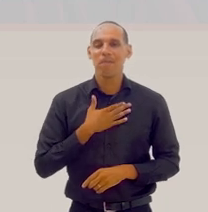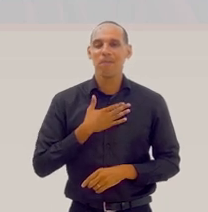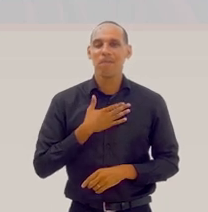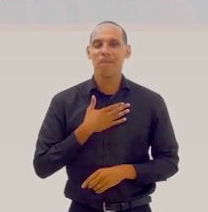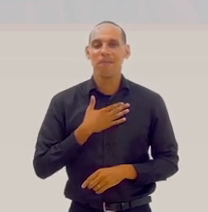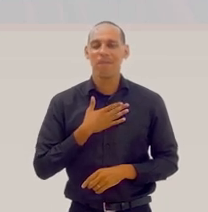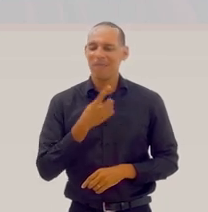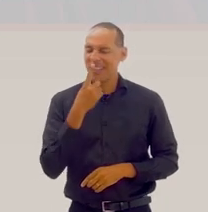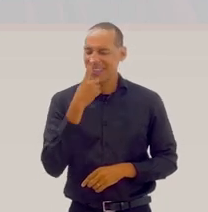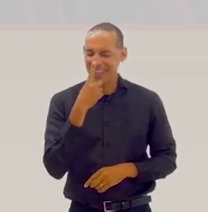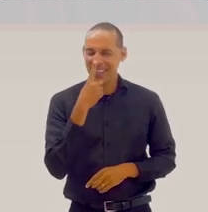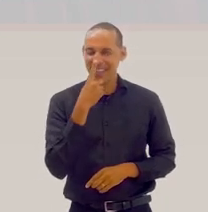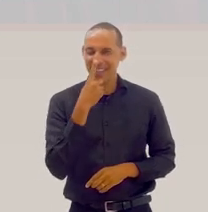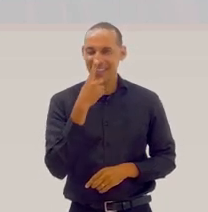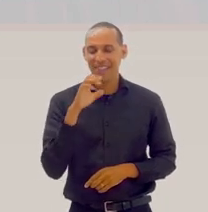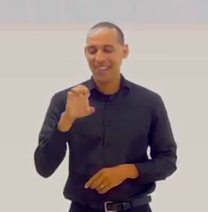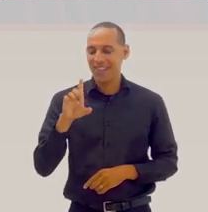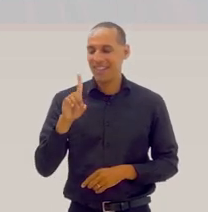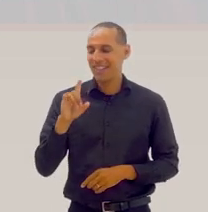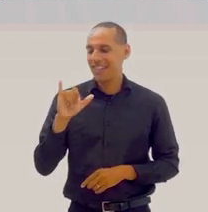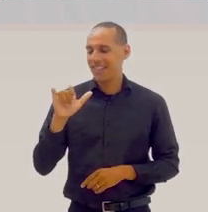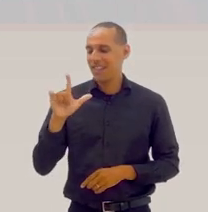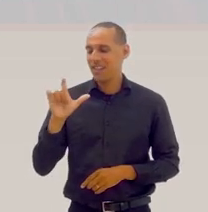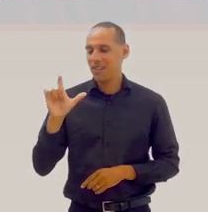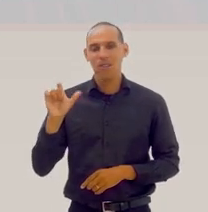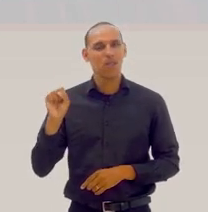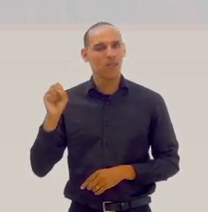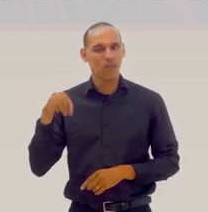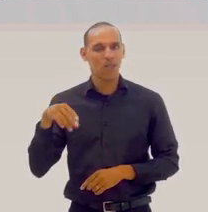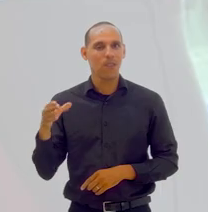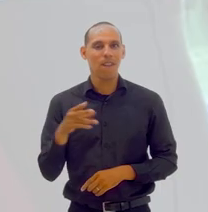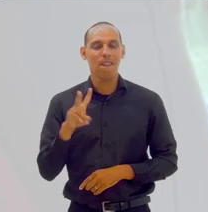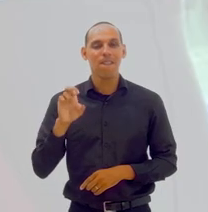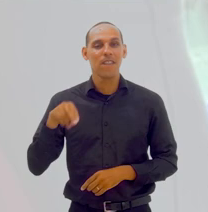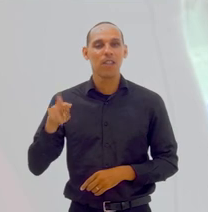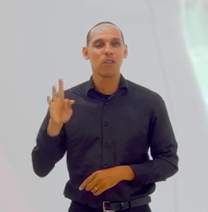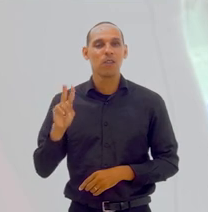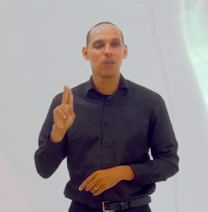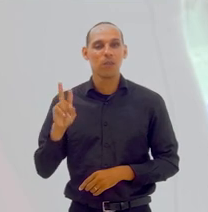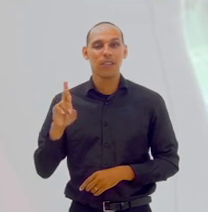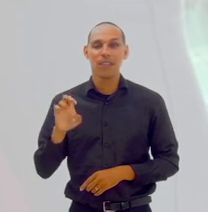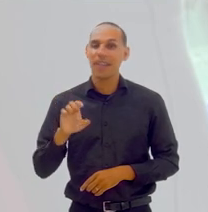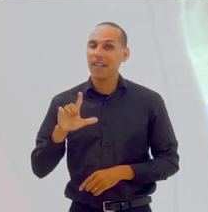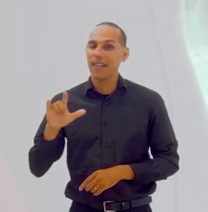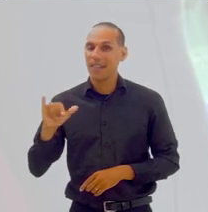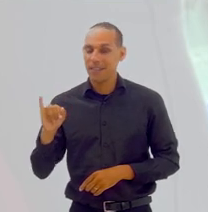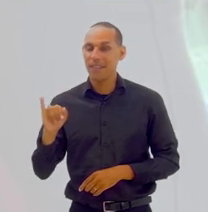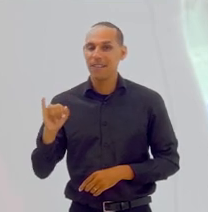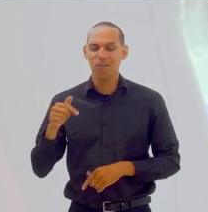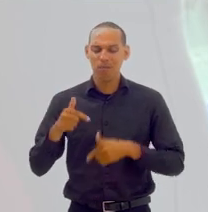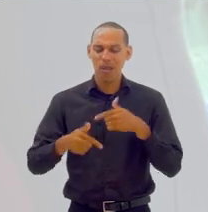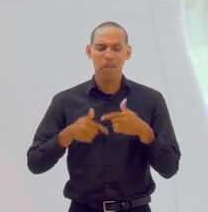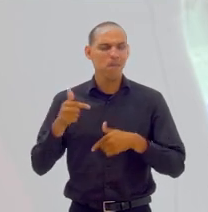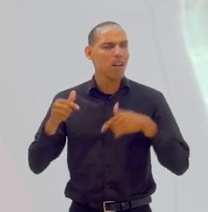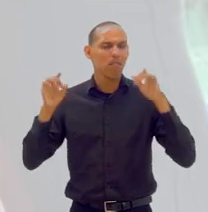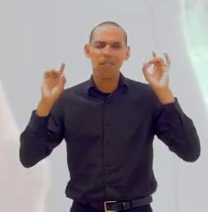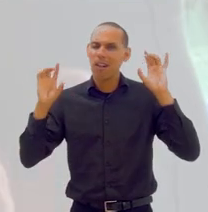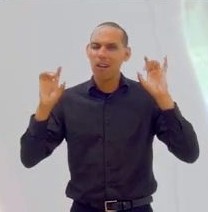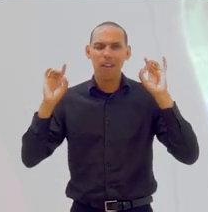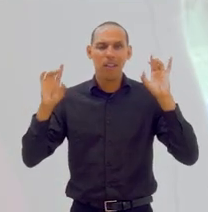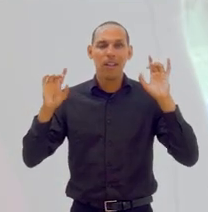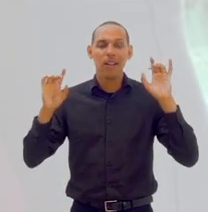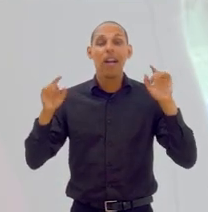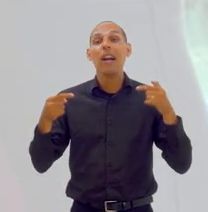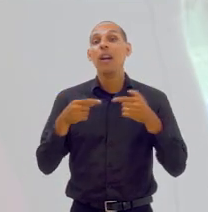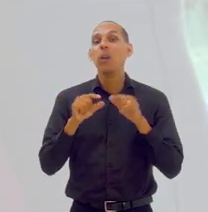do meu amigo, íntimo amigo, Edilson Venturelli. Mas é um trabalho fantástico que parte